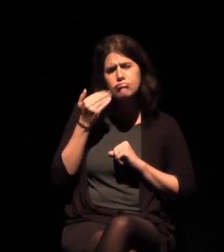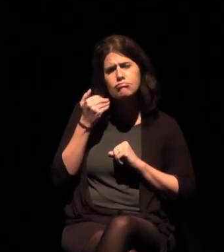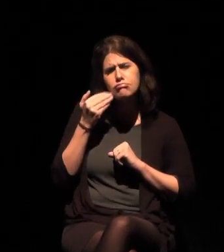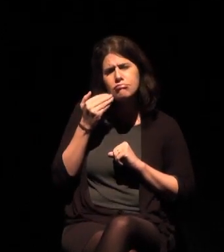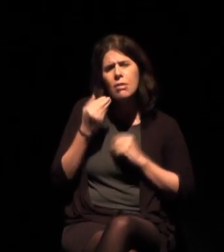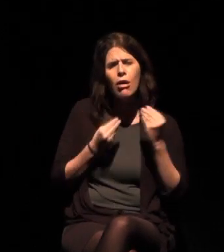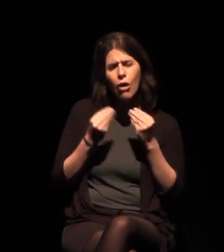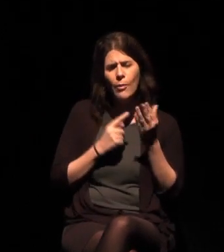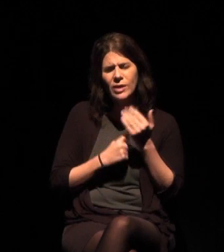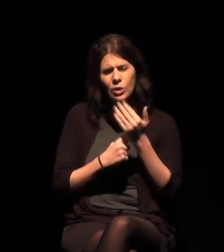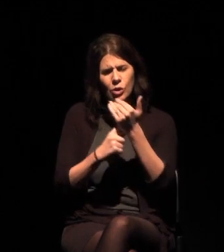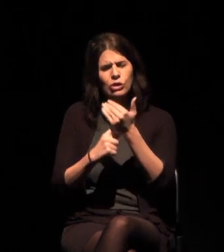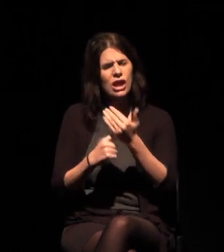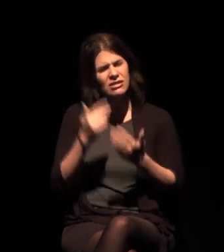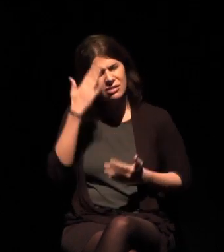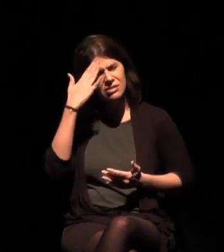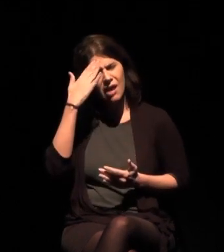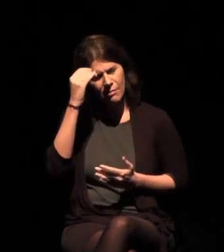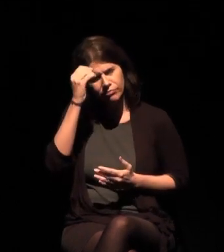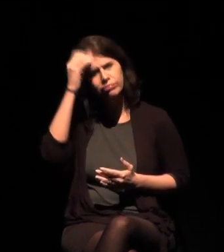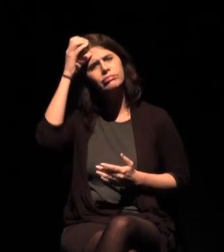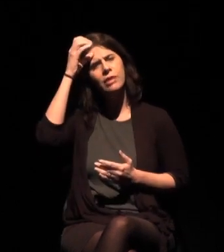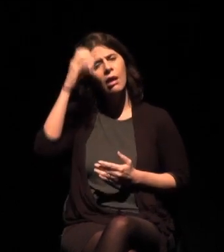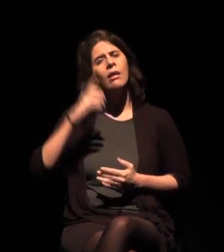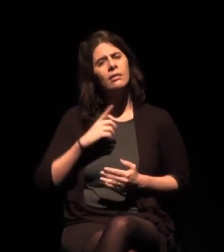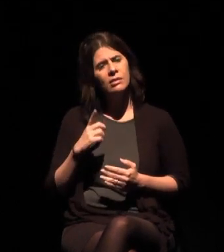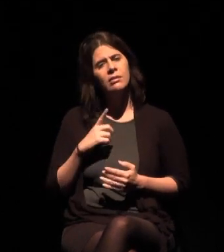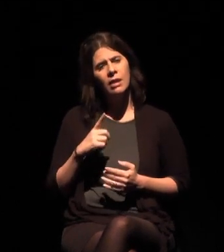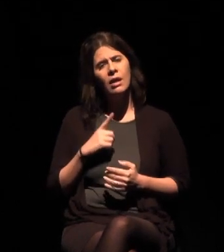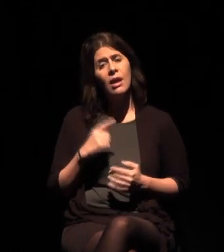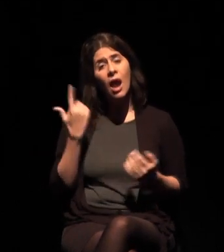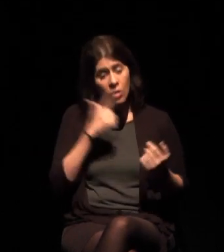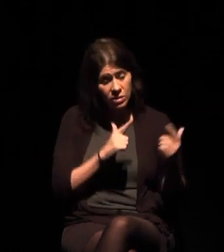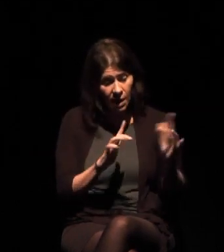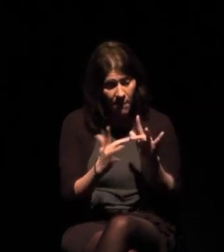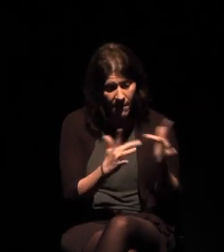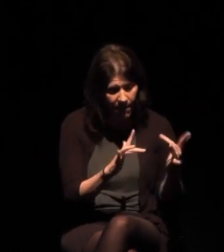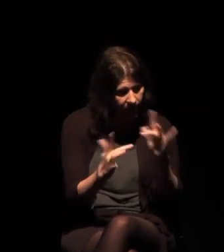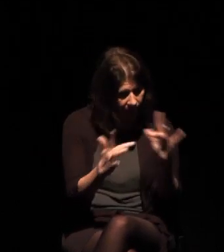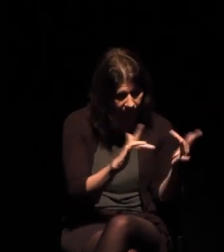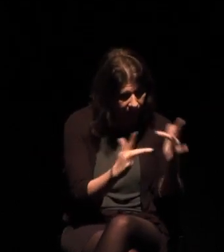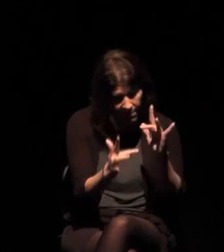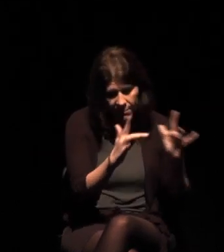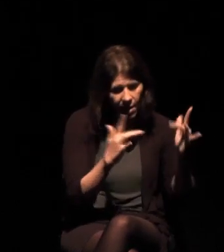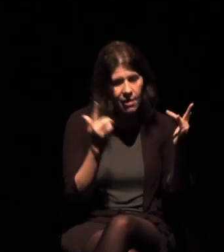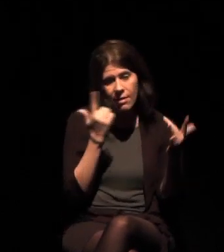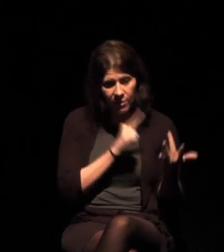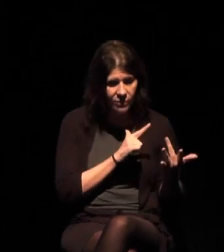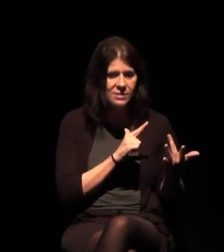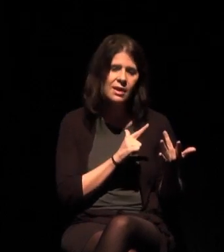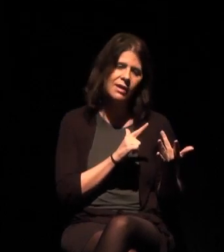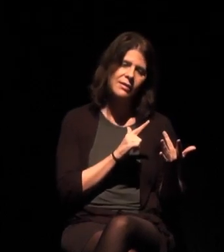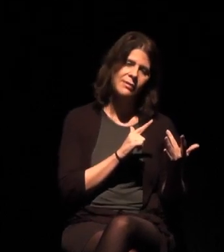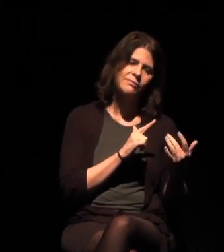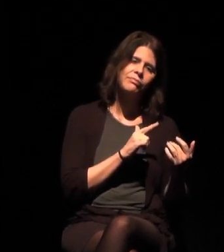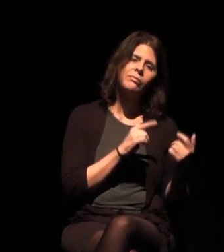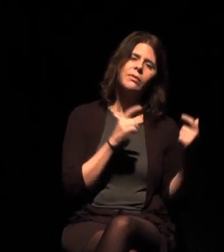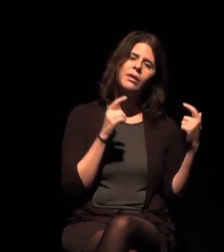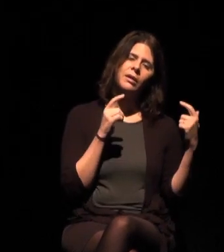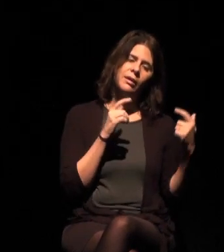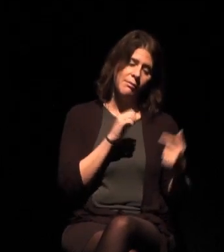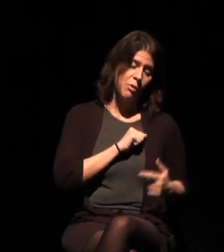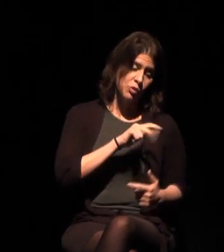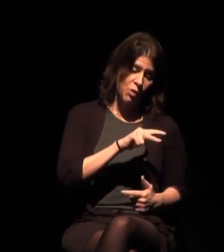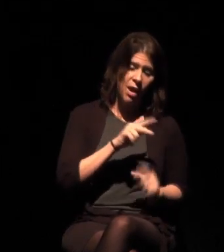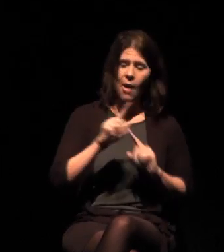influência são capazes de produzirem enredo com portanto portugal com o tempo for ou portugal